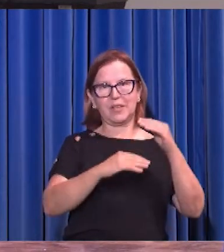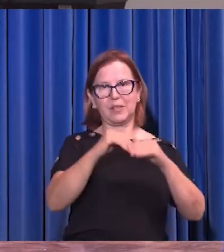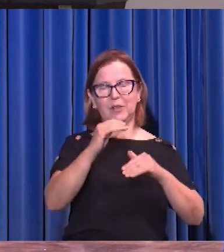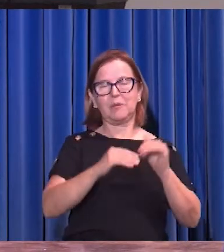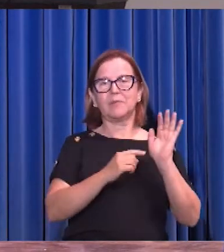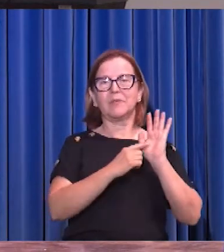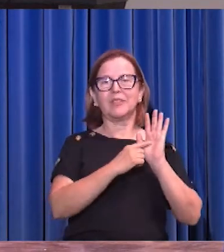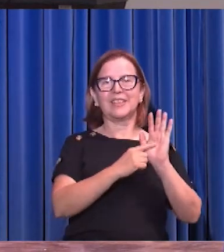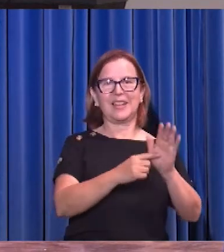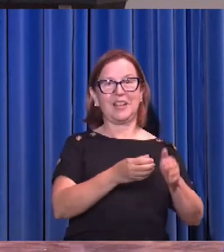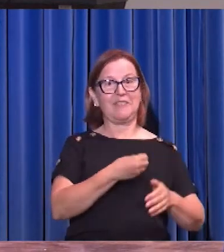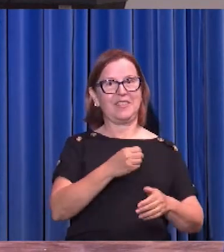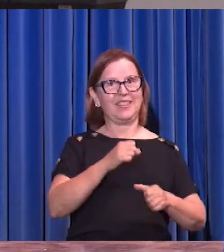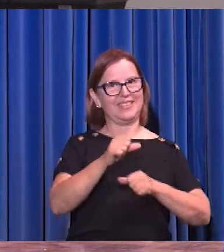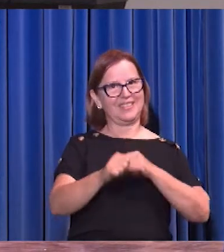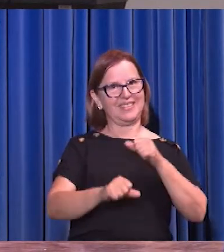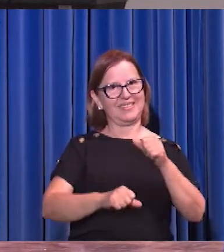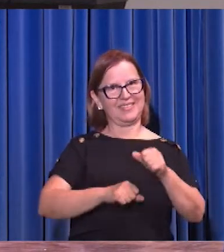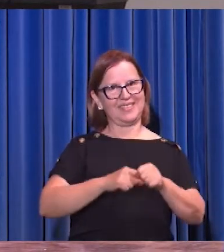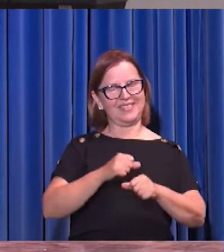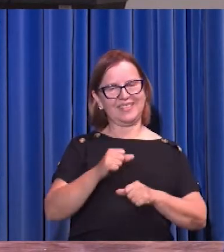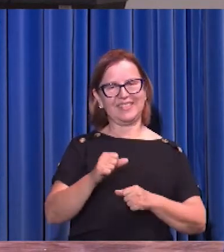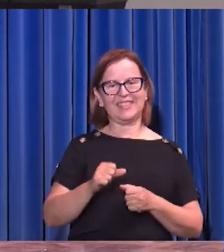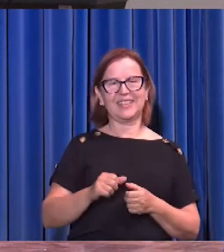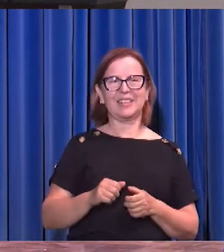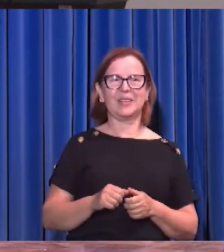vida transformada.